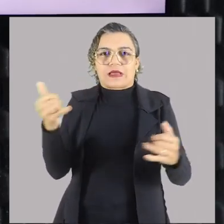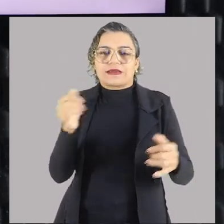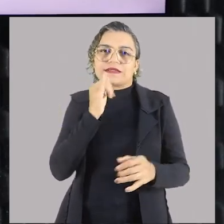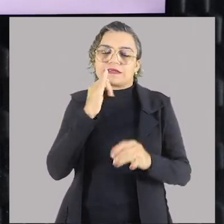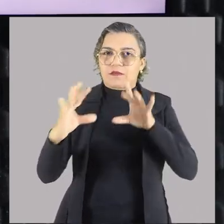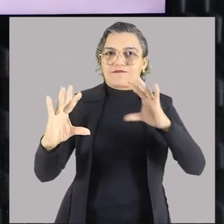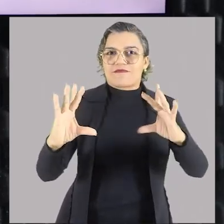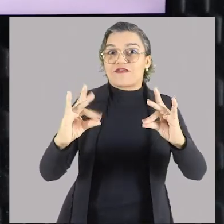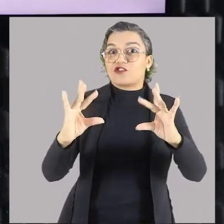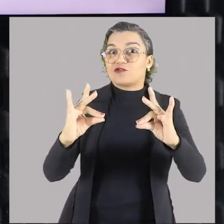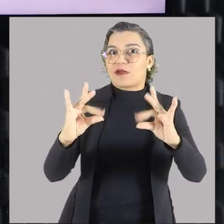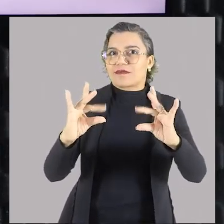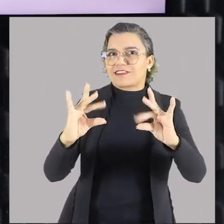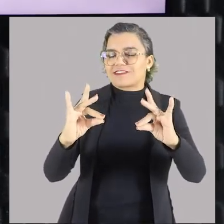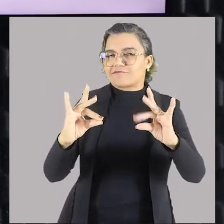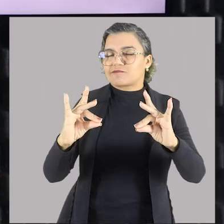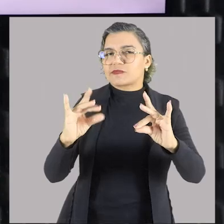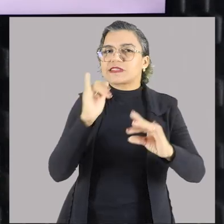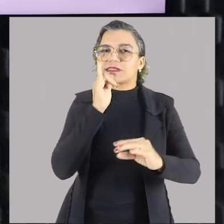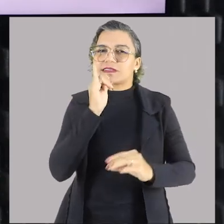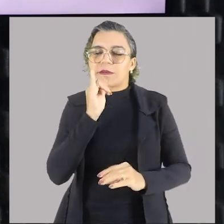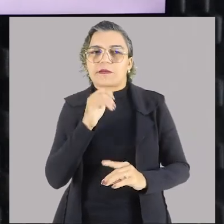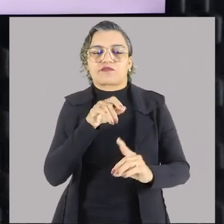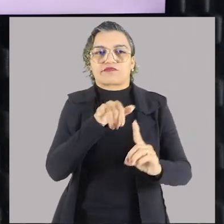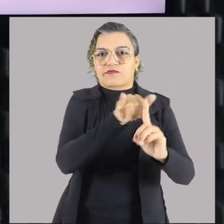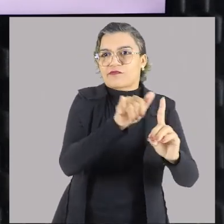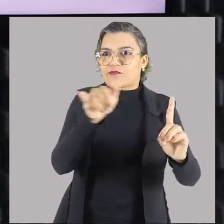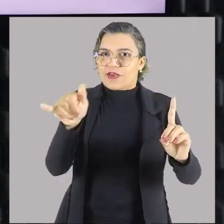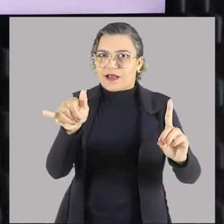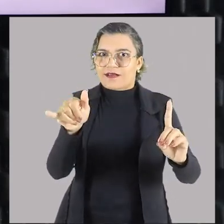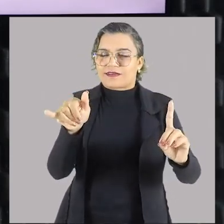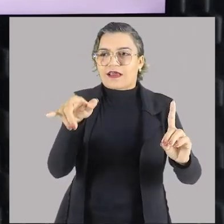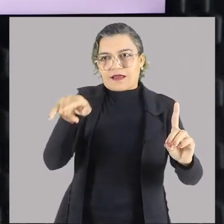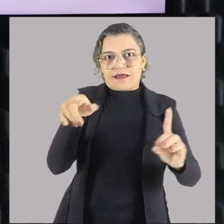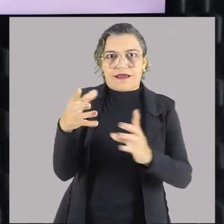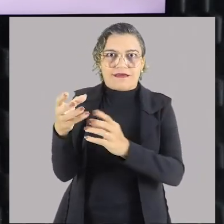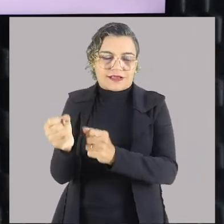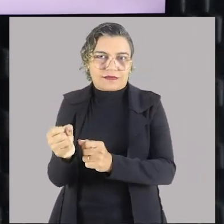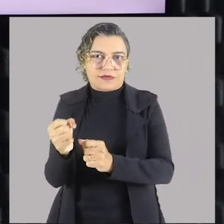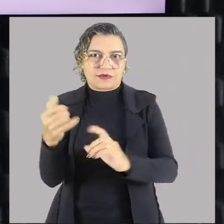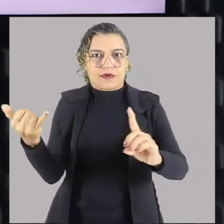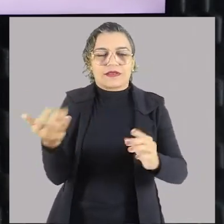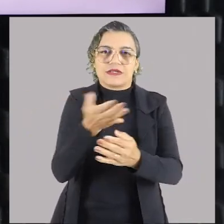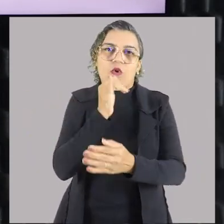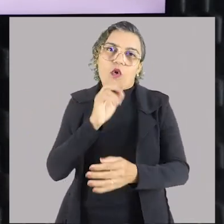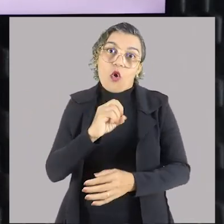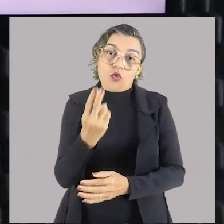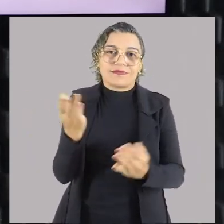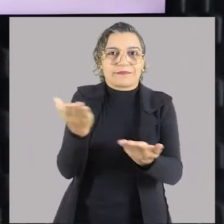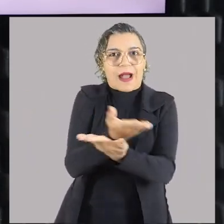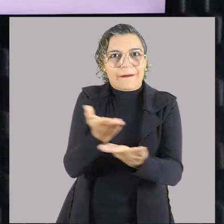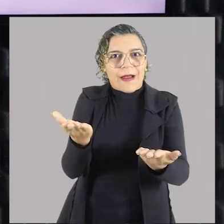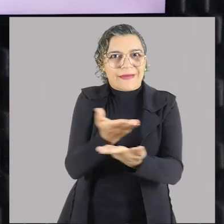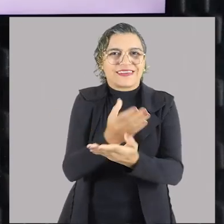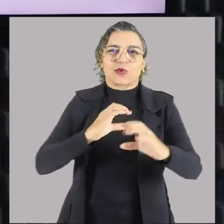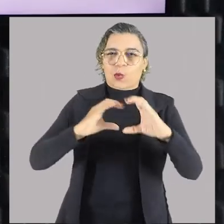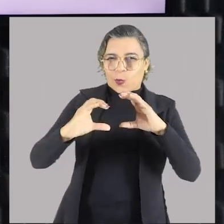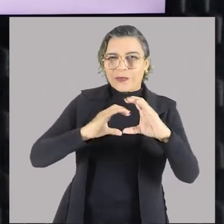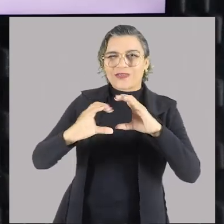feedback. O que é o feedback? É esse retorno, é a devolutiva, que você tem a partir de uma